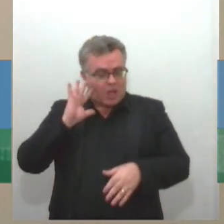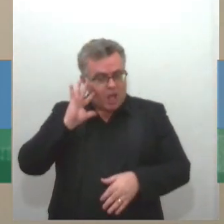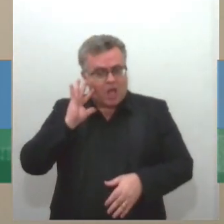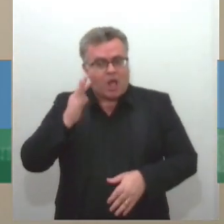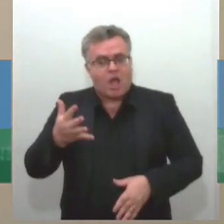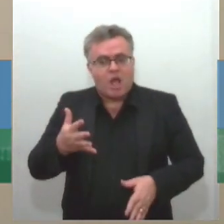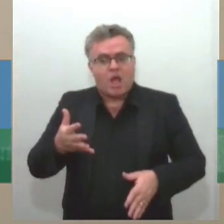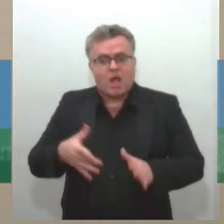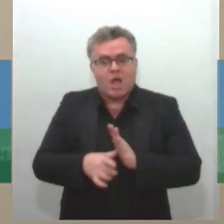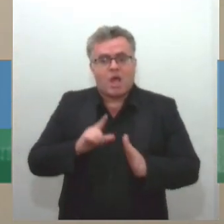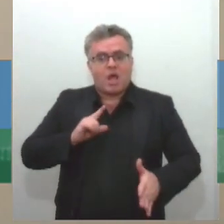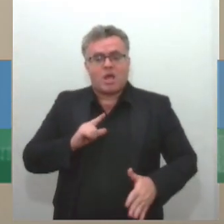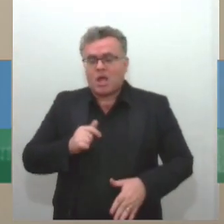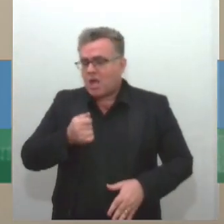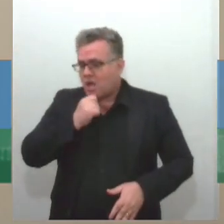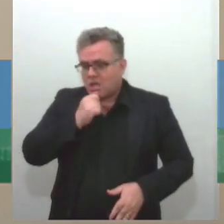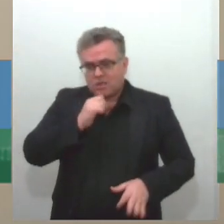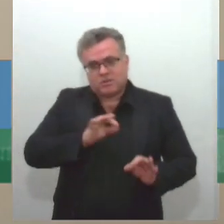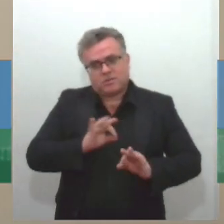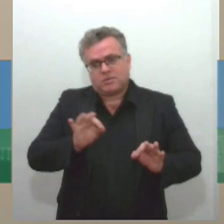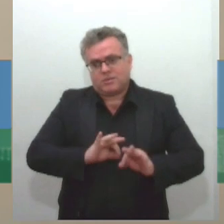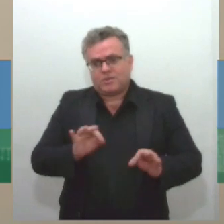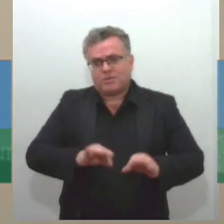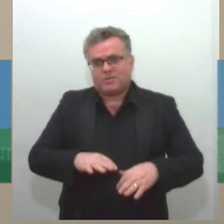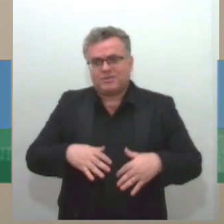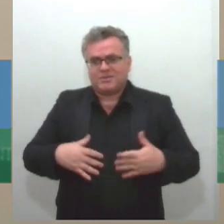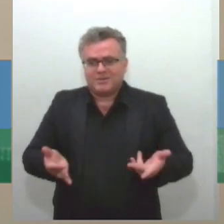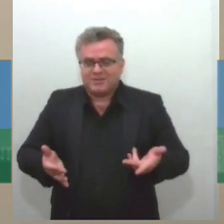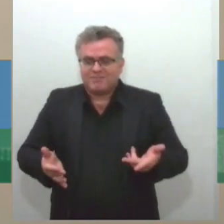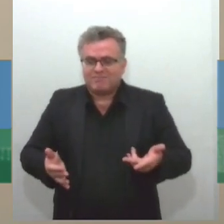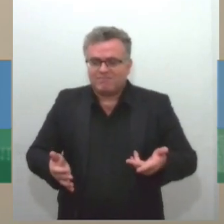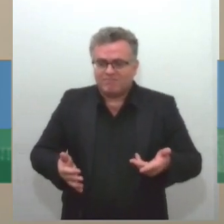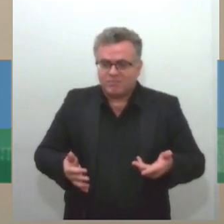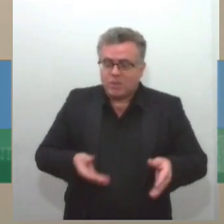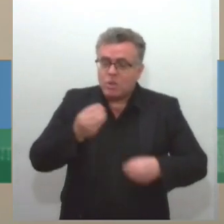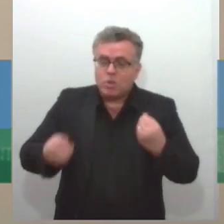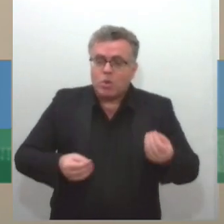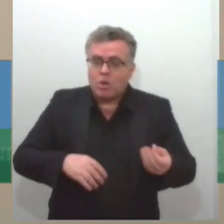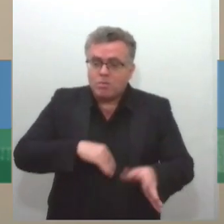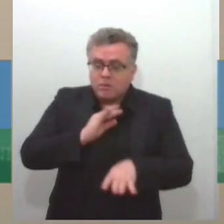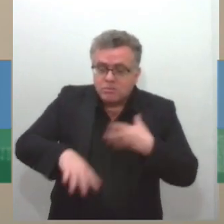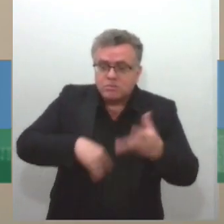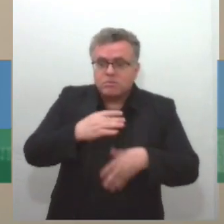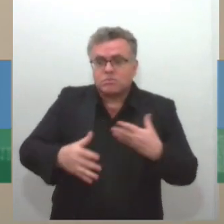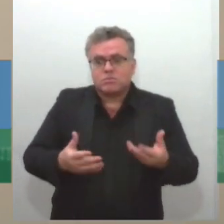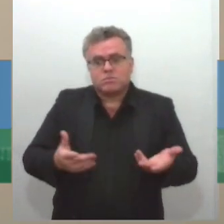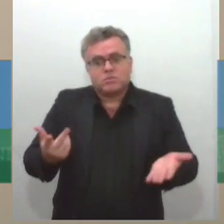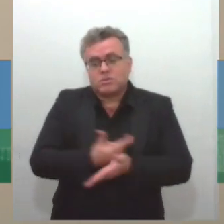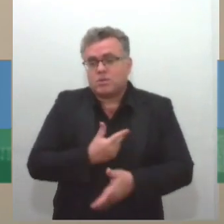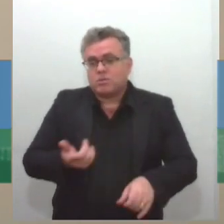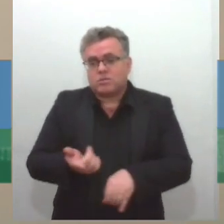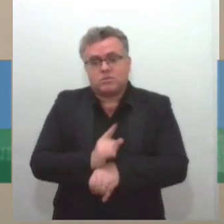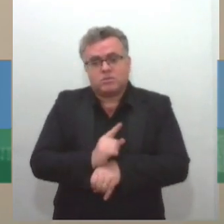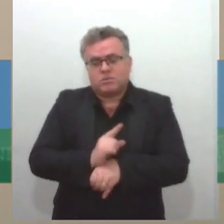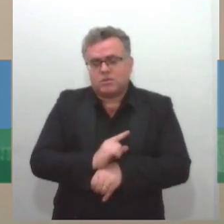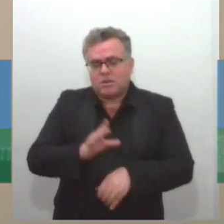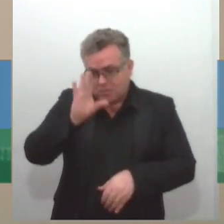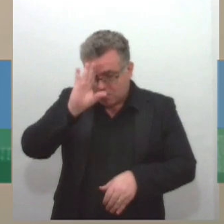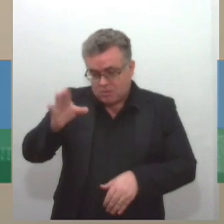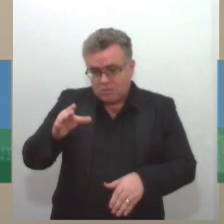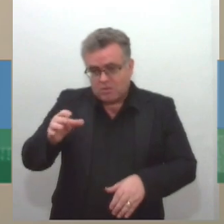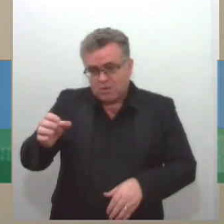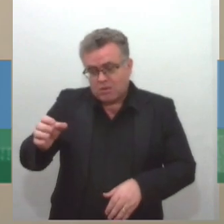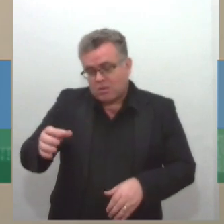para resolver toda uma história de desgoverno nas gestões, especialmente dos municípios. Municípios